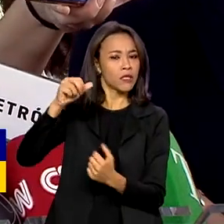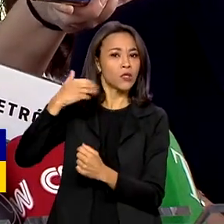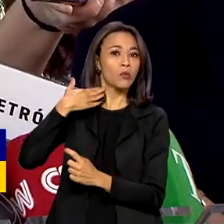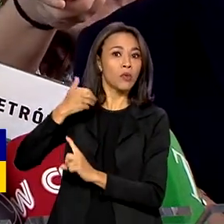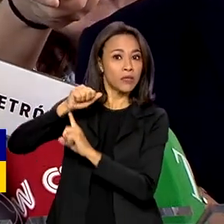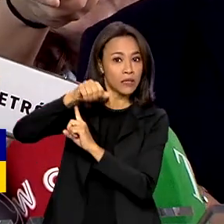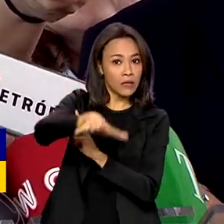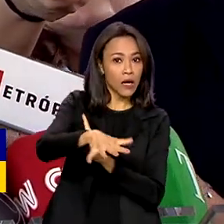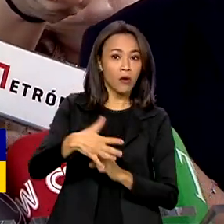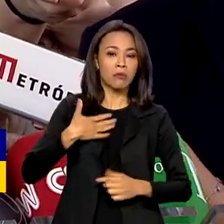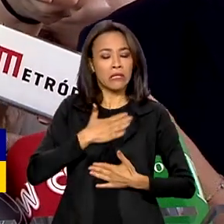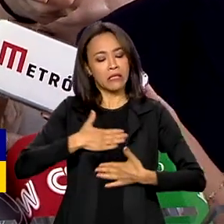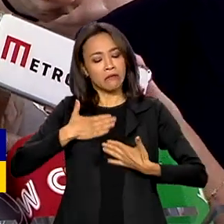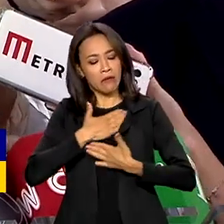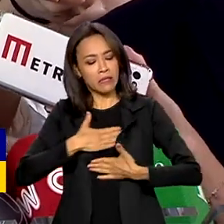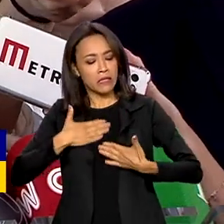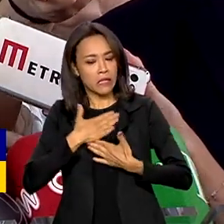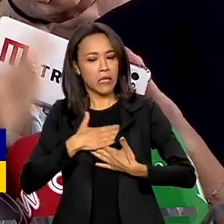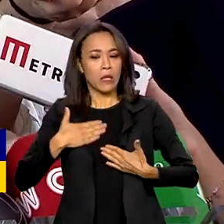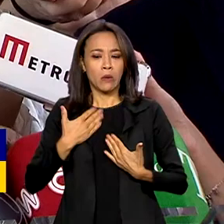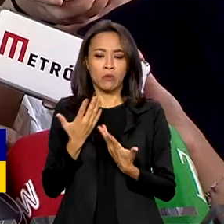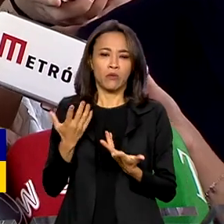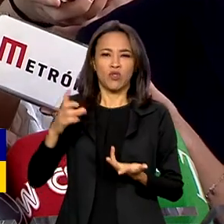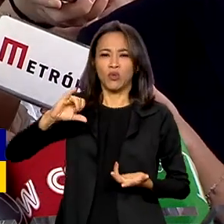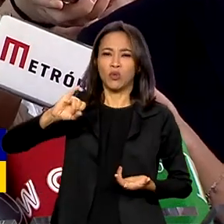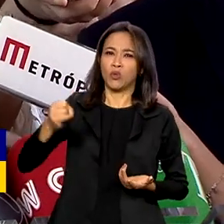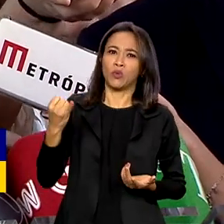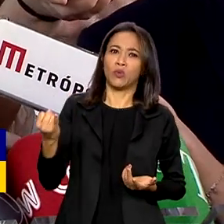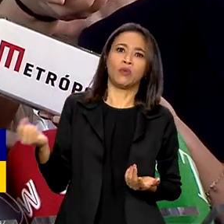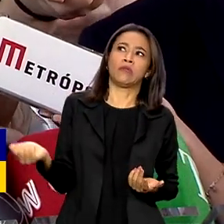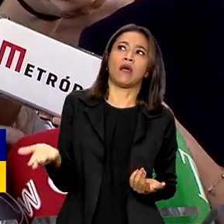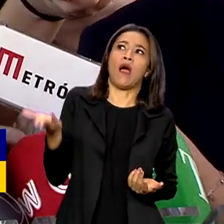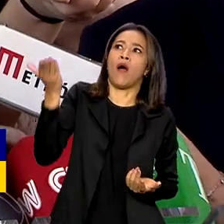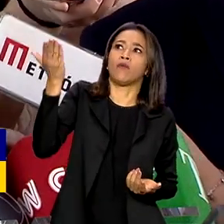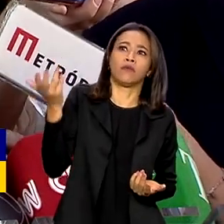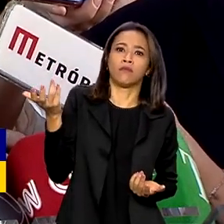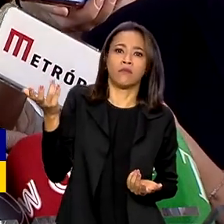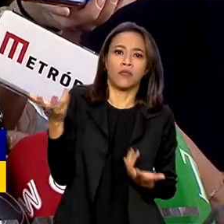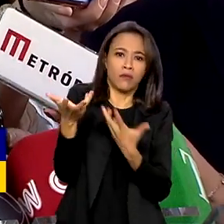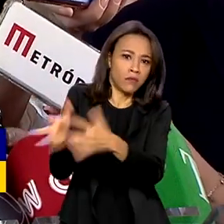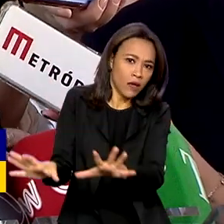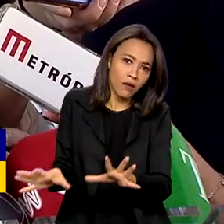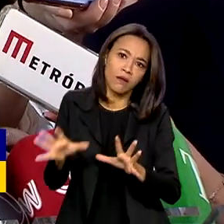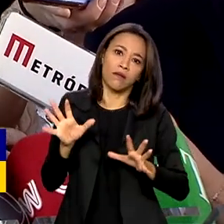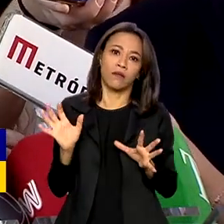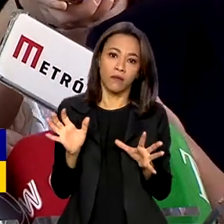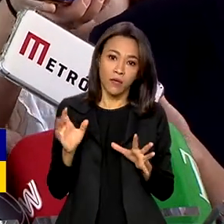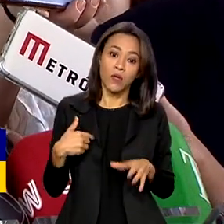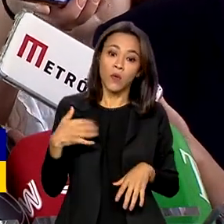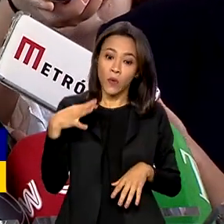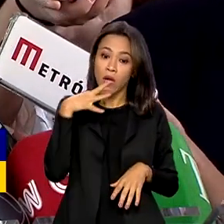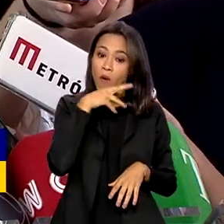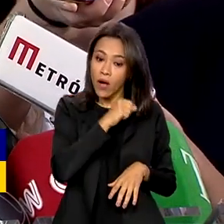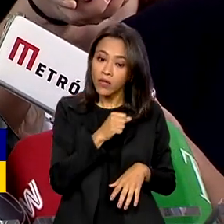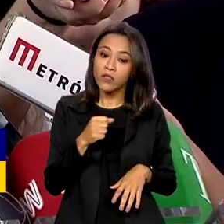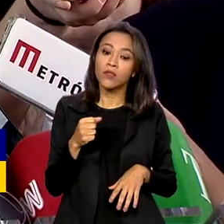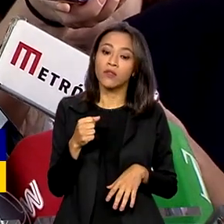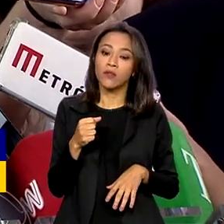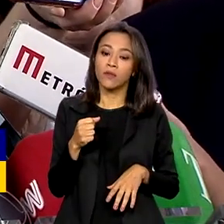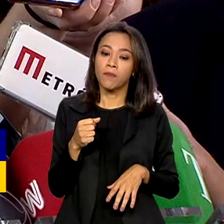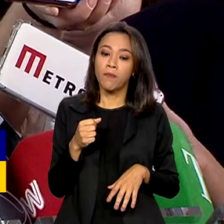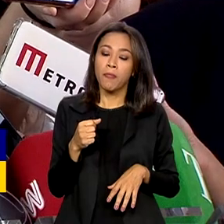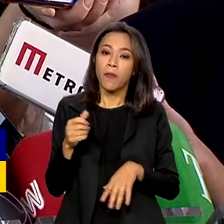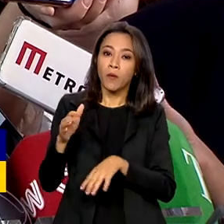satisfação, nem profissional, nem pessoal, de ter um juros mais alto. Tenho absoluta convicção disso. Eu acho que o que vem sendo feito